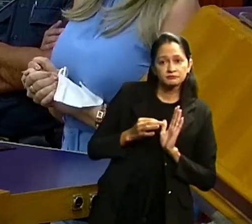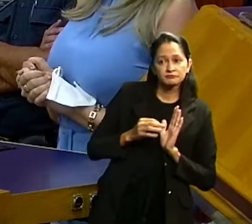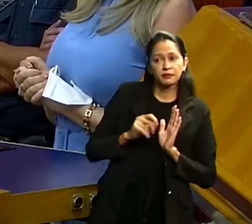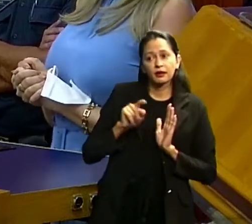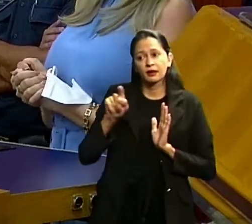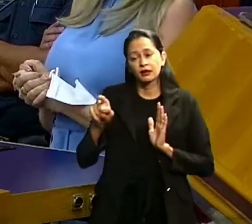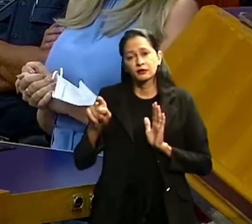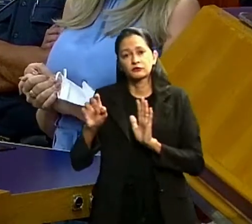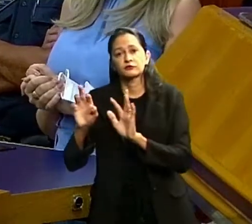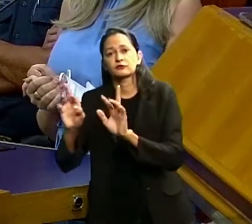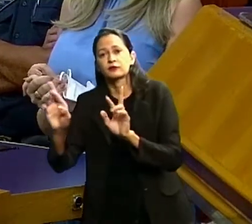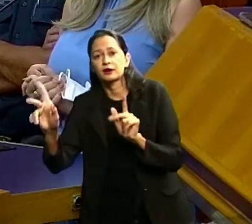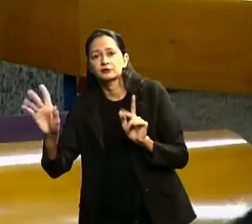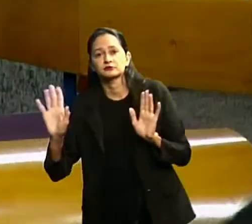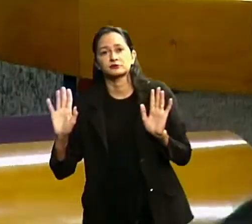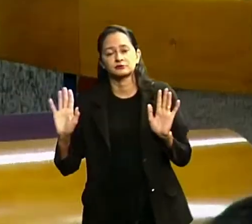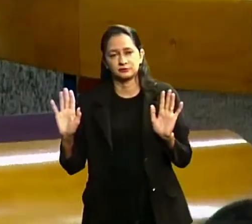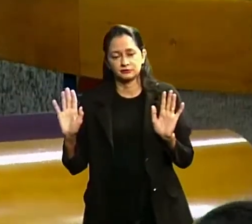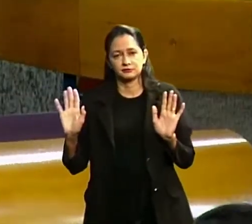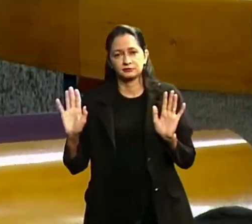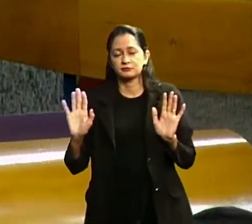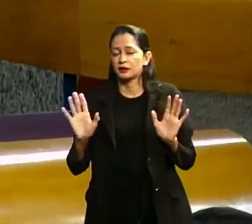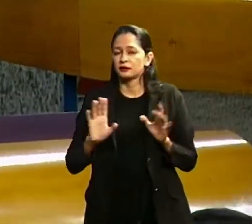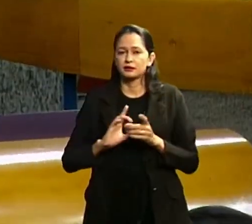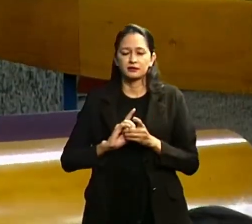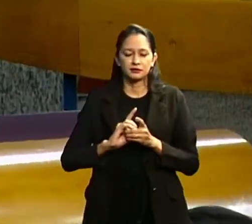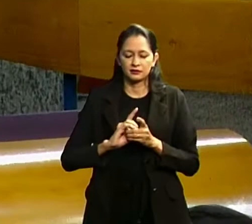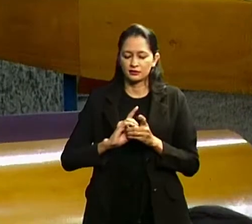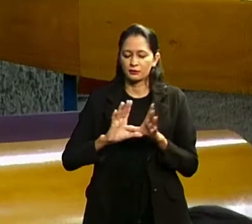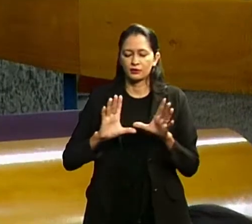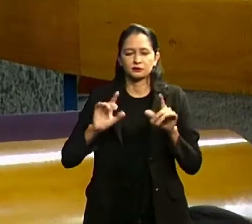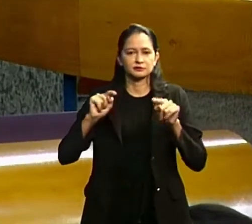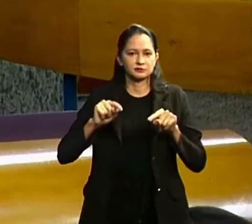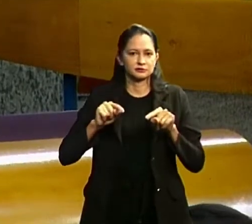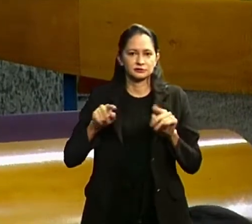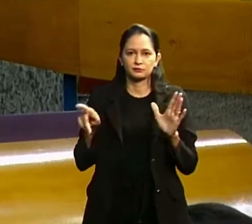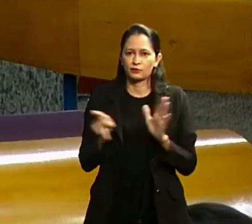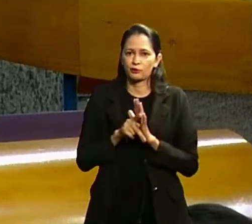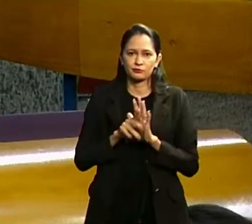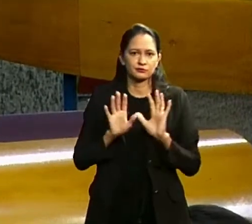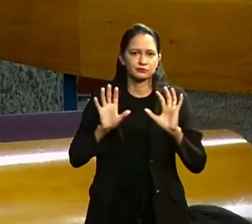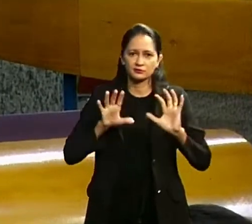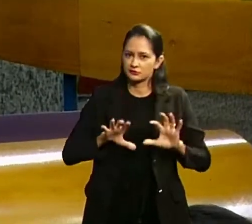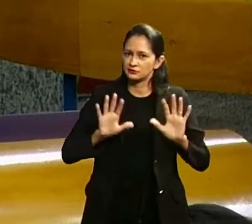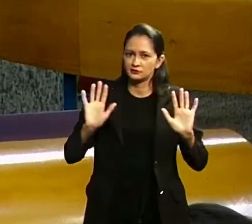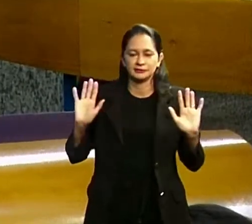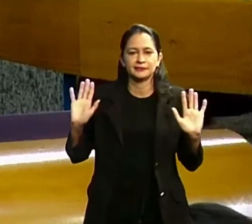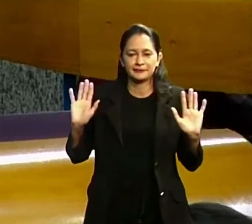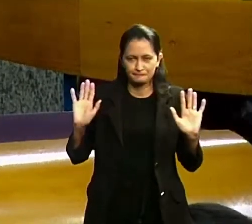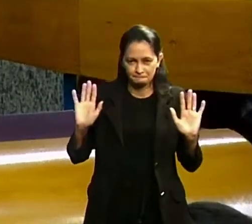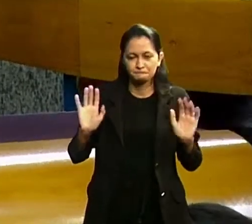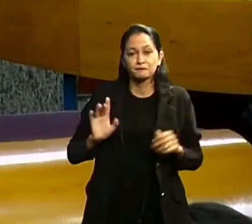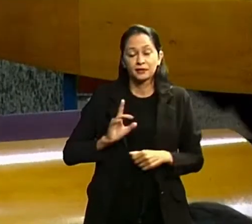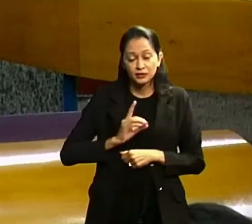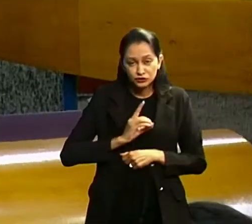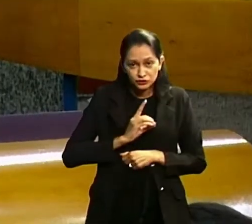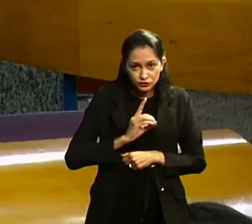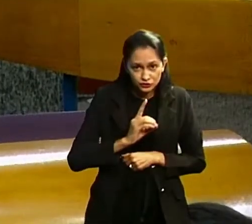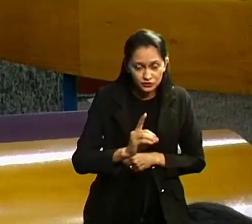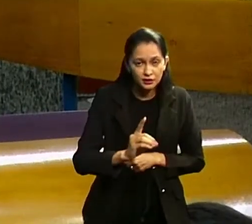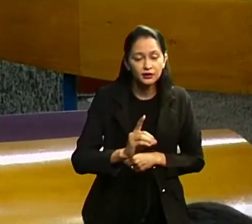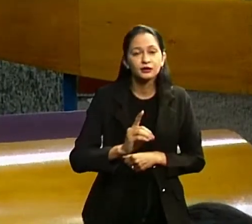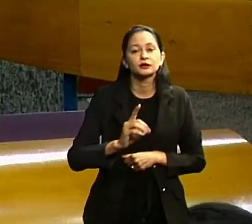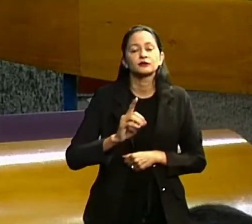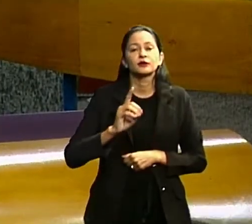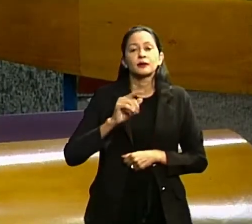mas a democracia existe para isso. Aí vai no direito o que foi